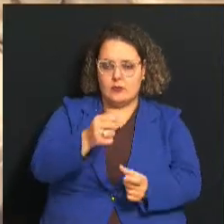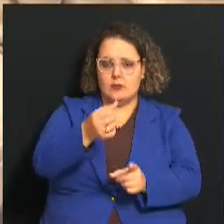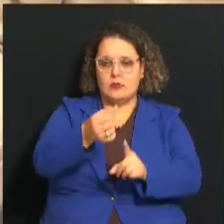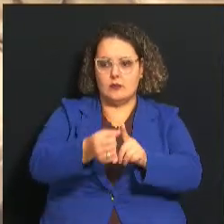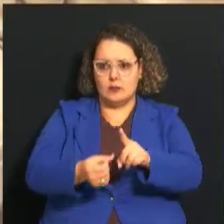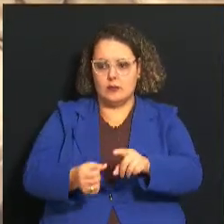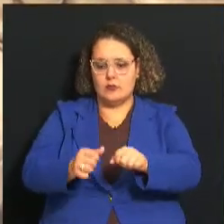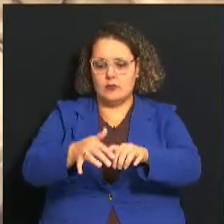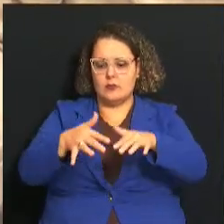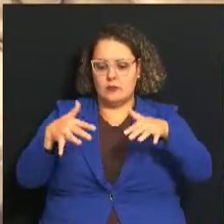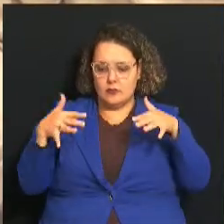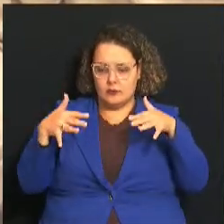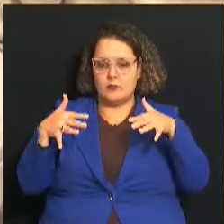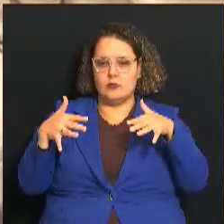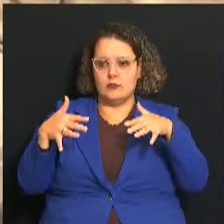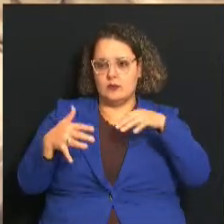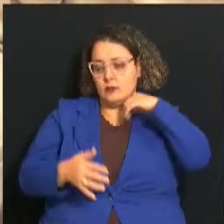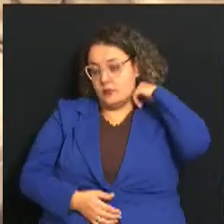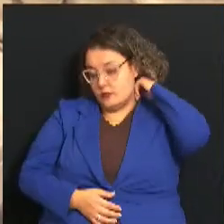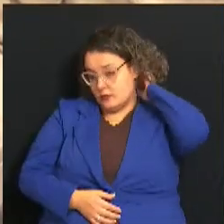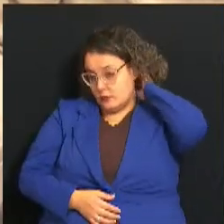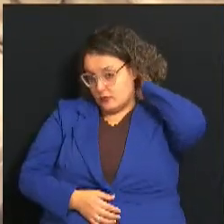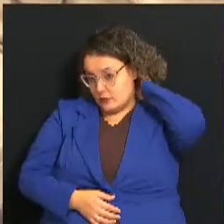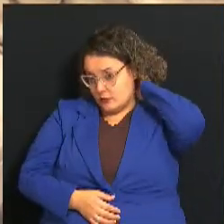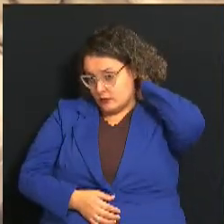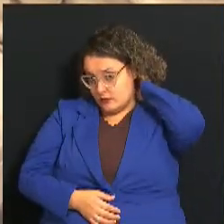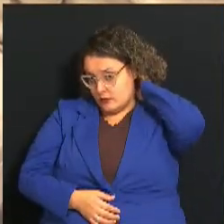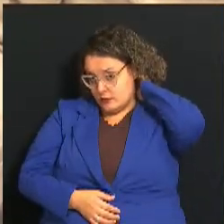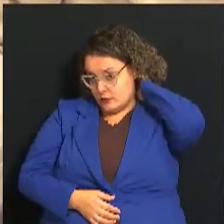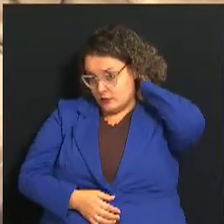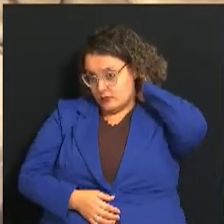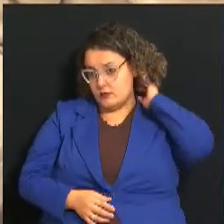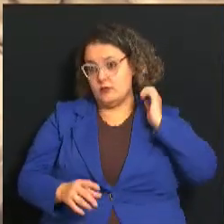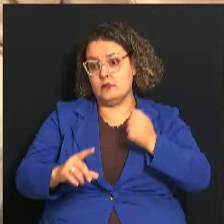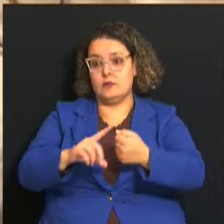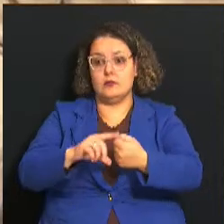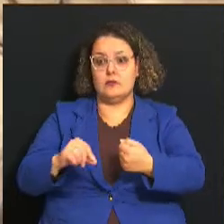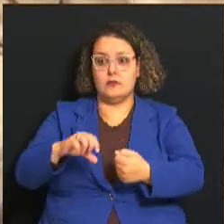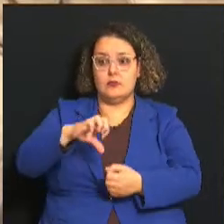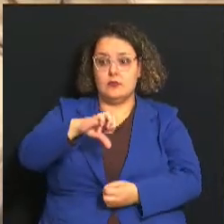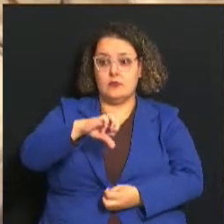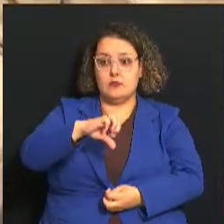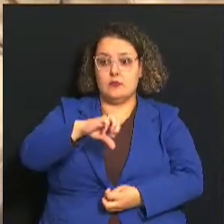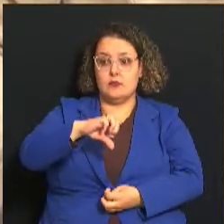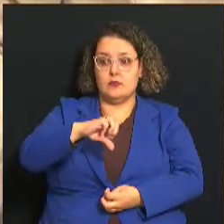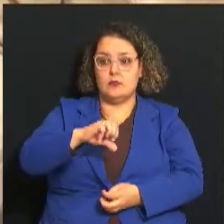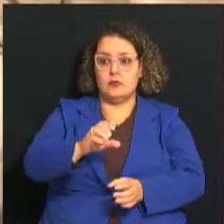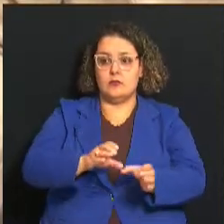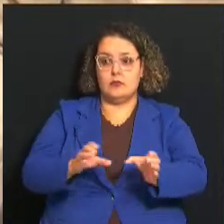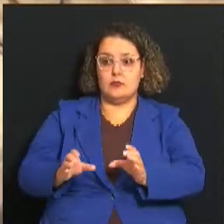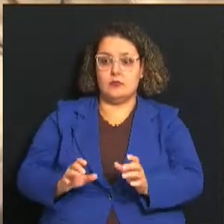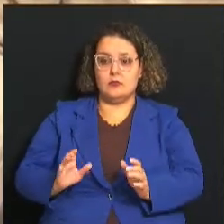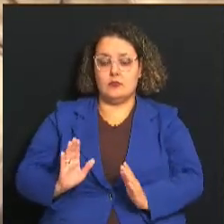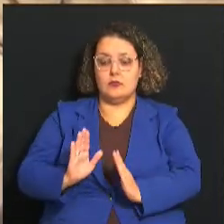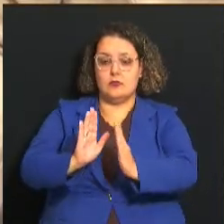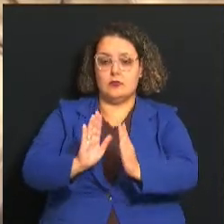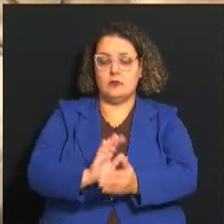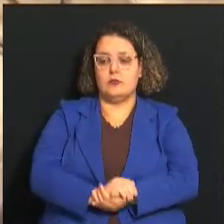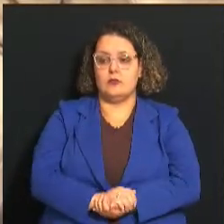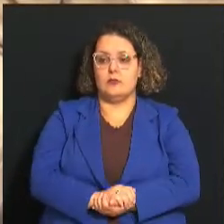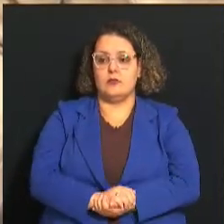plenárias. Artigo 9. Compete ao coordenador da frente: